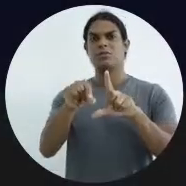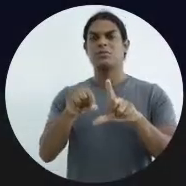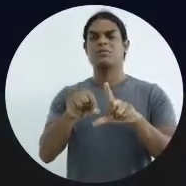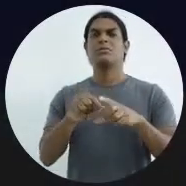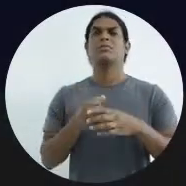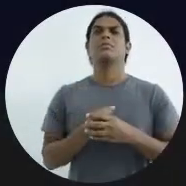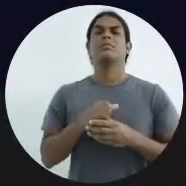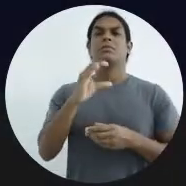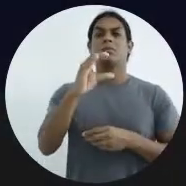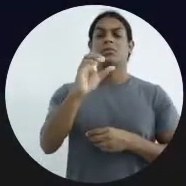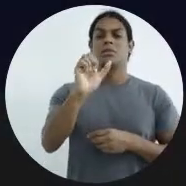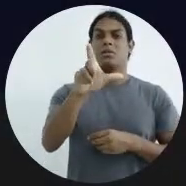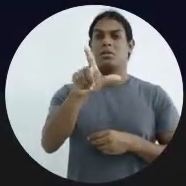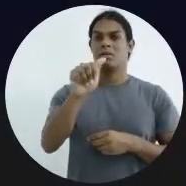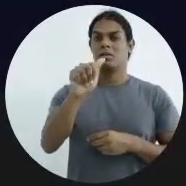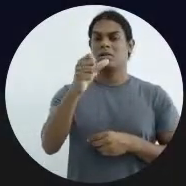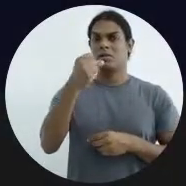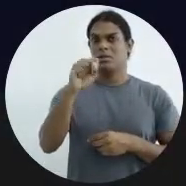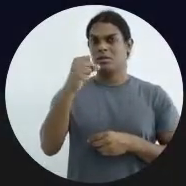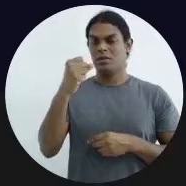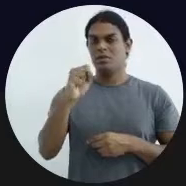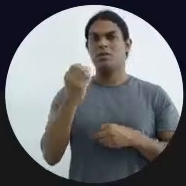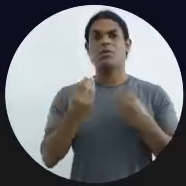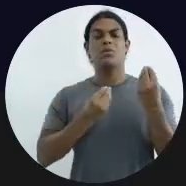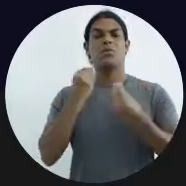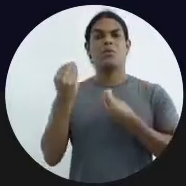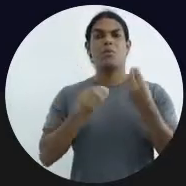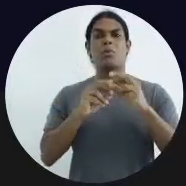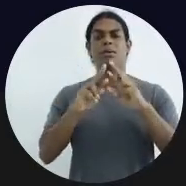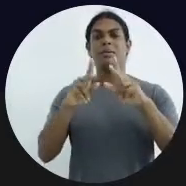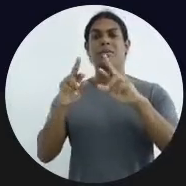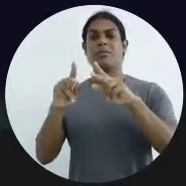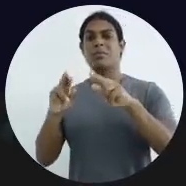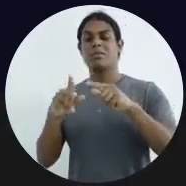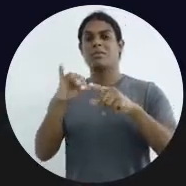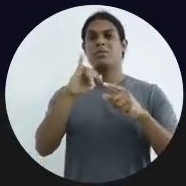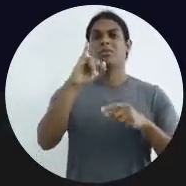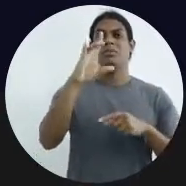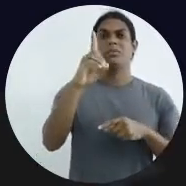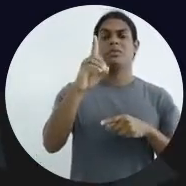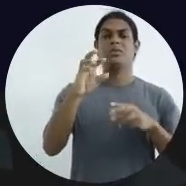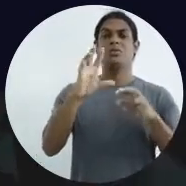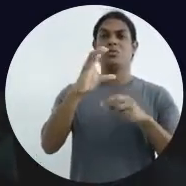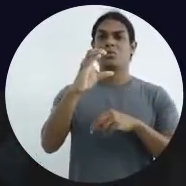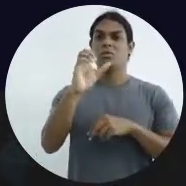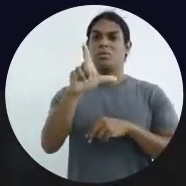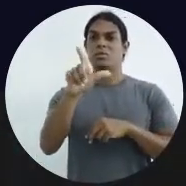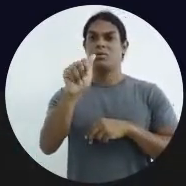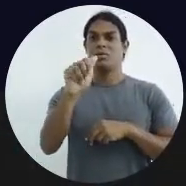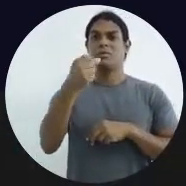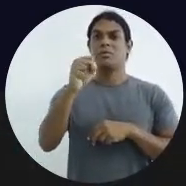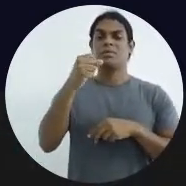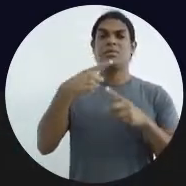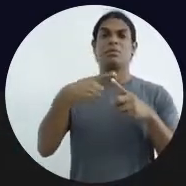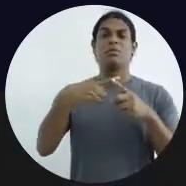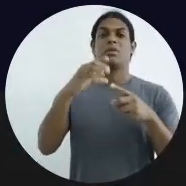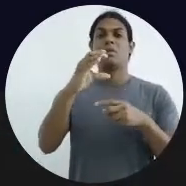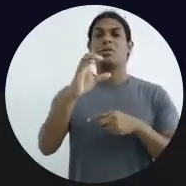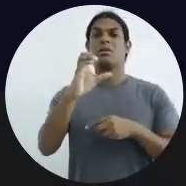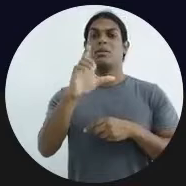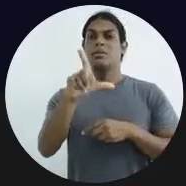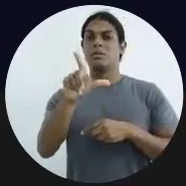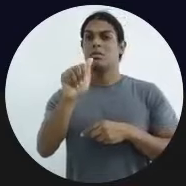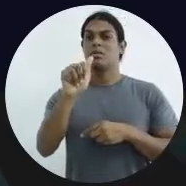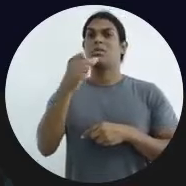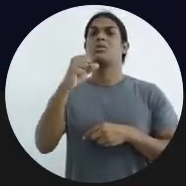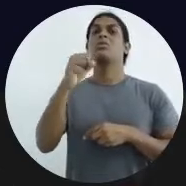atributo class, certo? Então, como é que a gente diferencia o ID do class? O class, ele tem um ponto na frente. Em vez de ser a